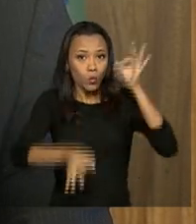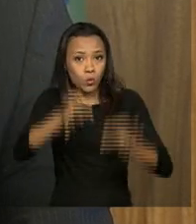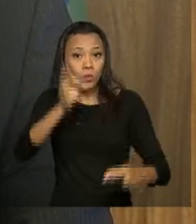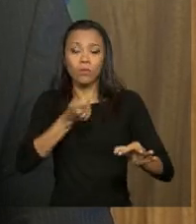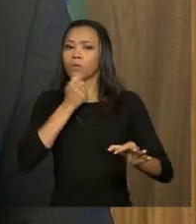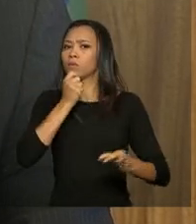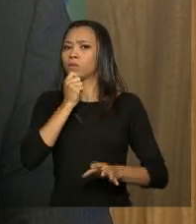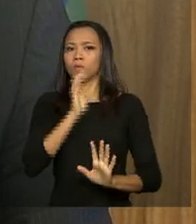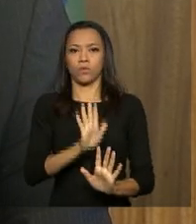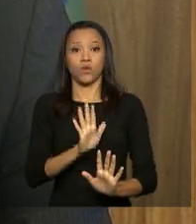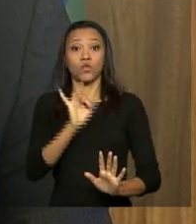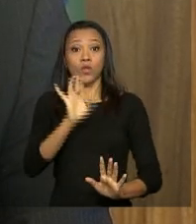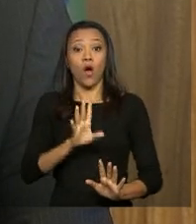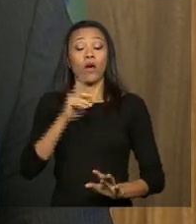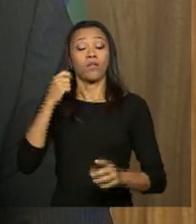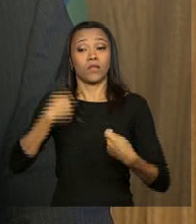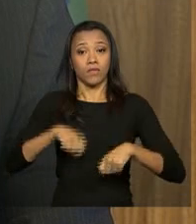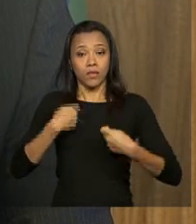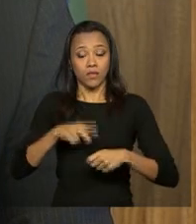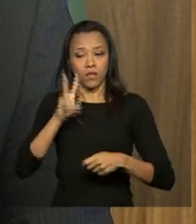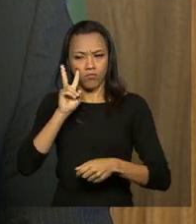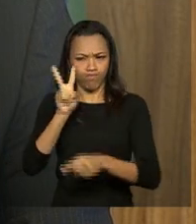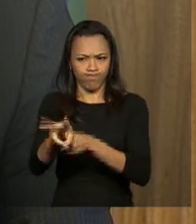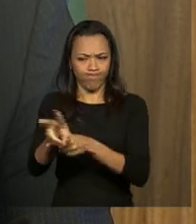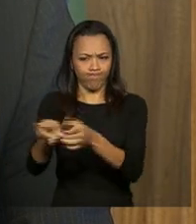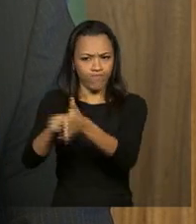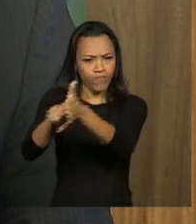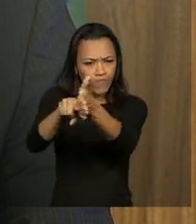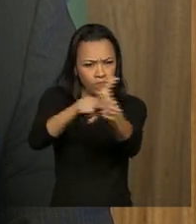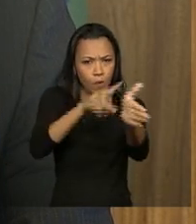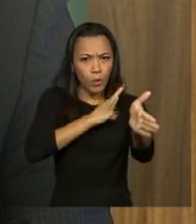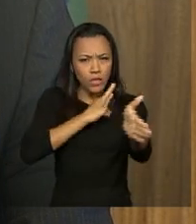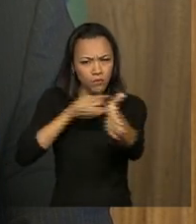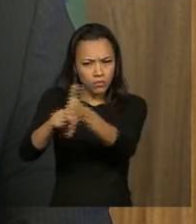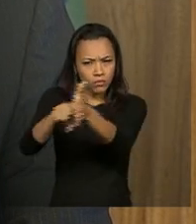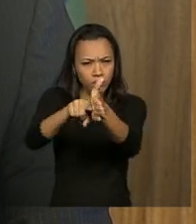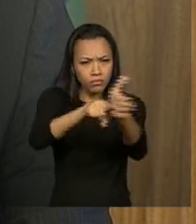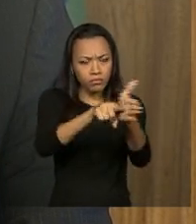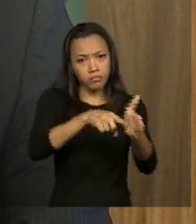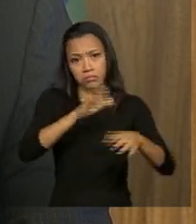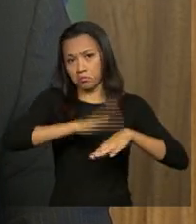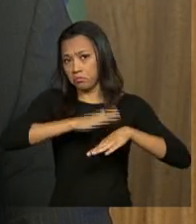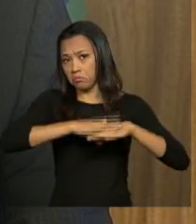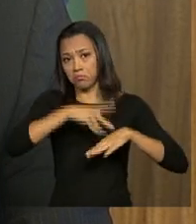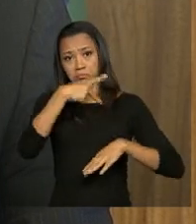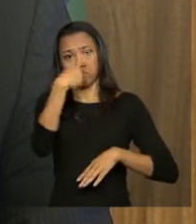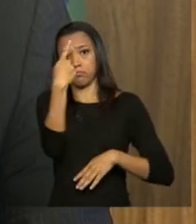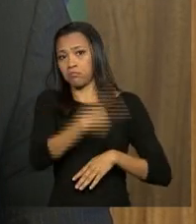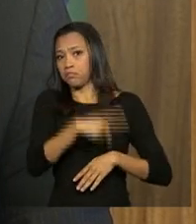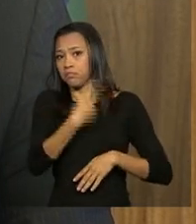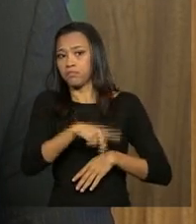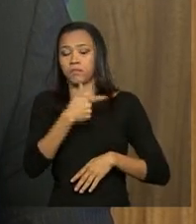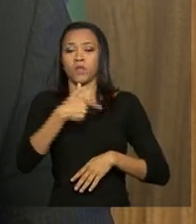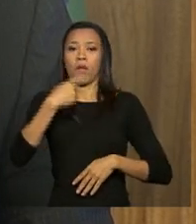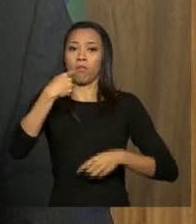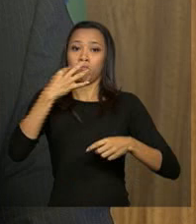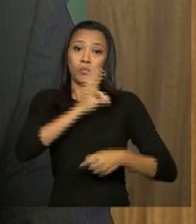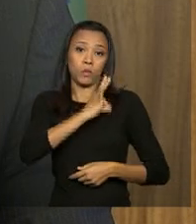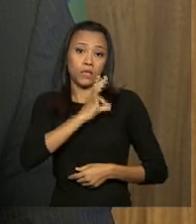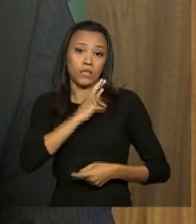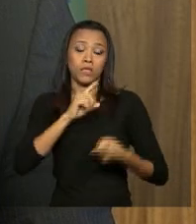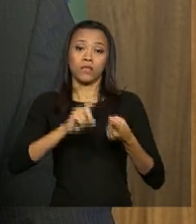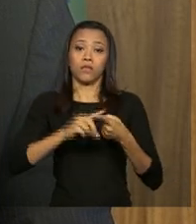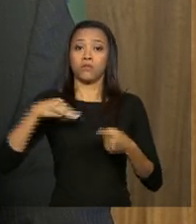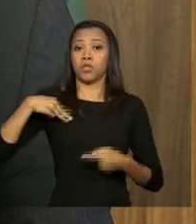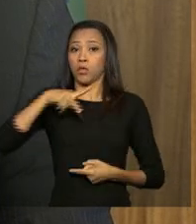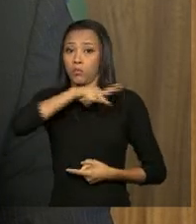indícios que precisam ser investigados e compete ao Ministério Público a polícia federal as missões da República investir